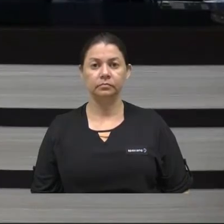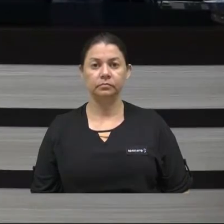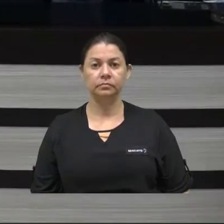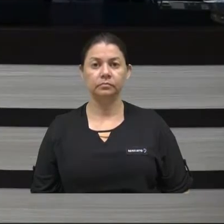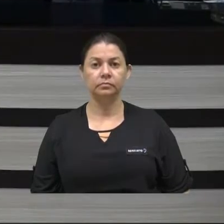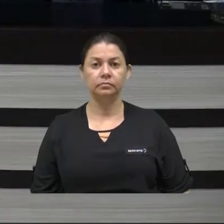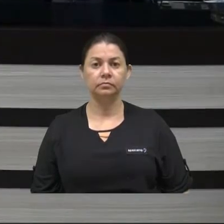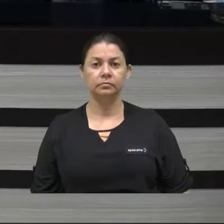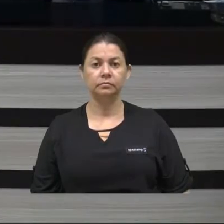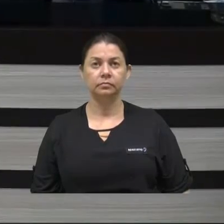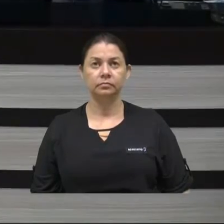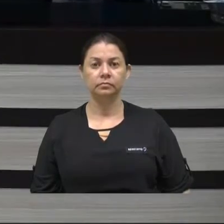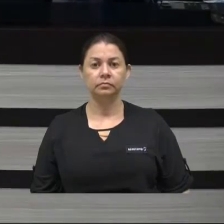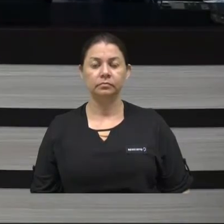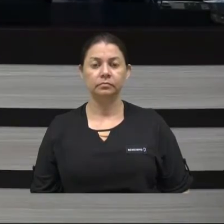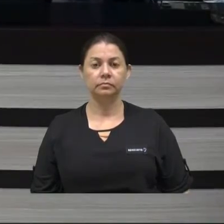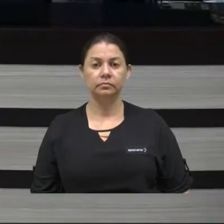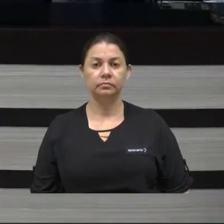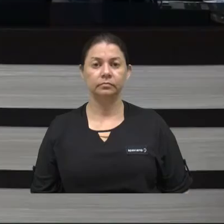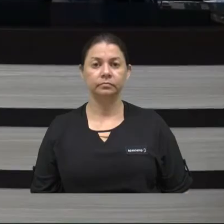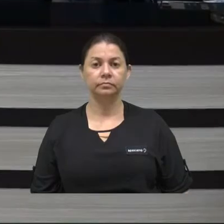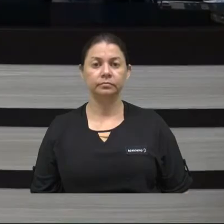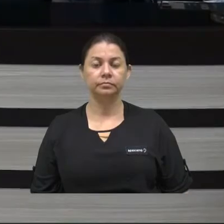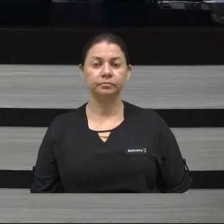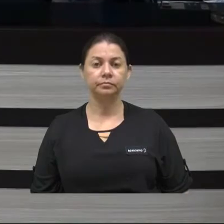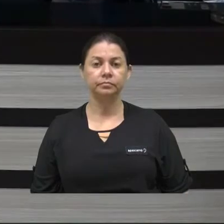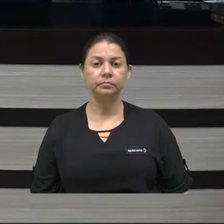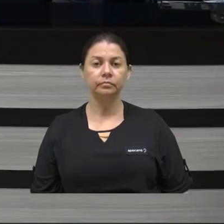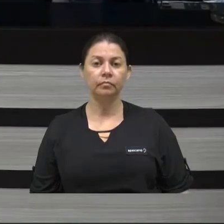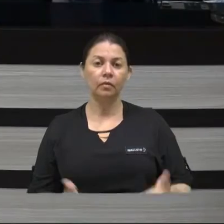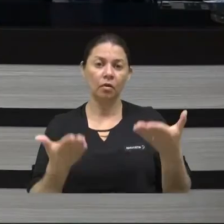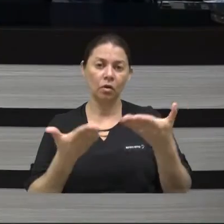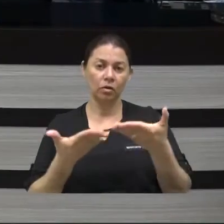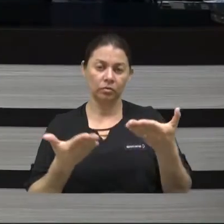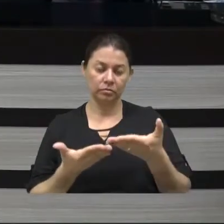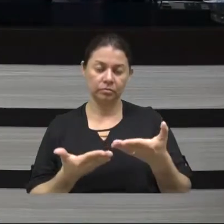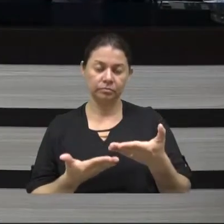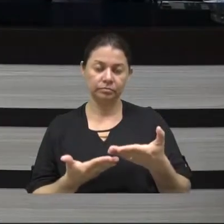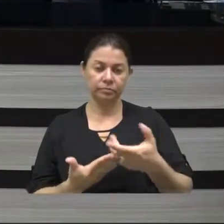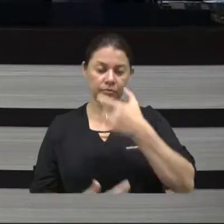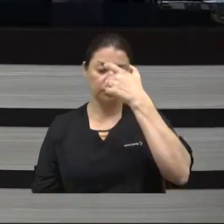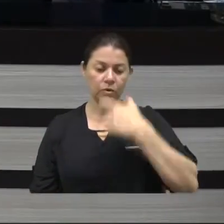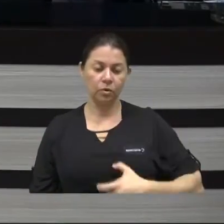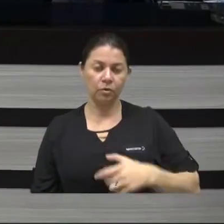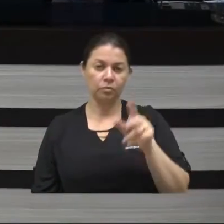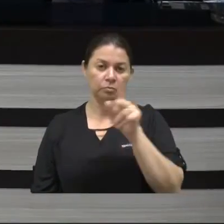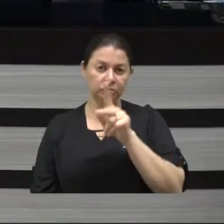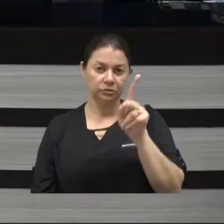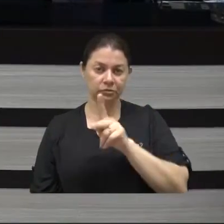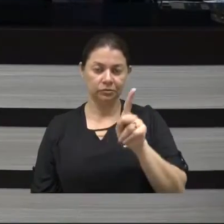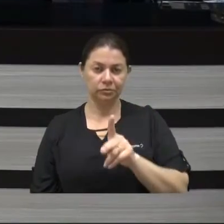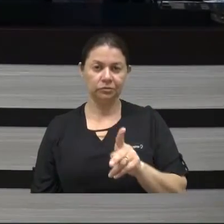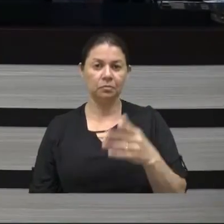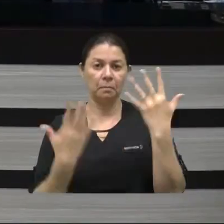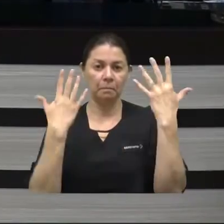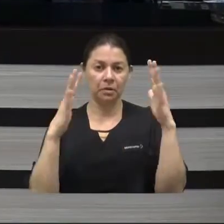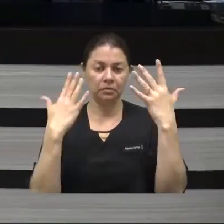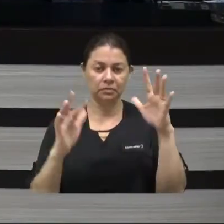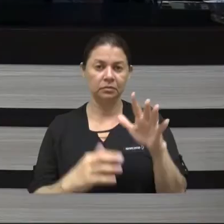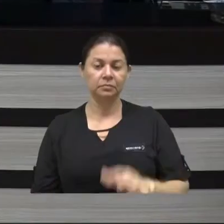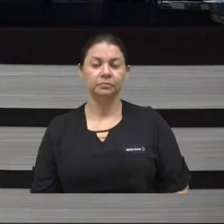Eu só queria, Lemão, parabenizar você como presidente, como novo presidente. Dizer que